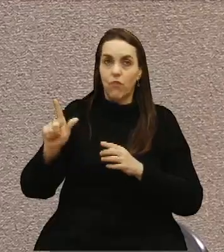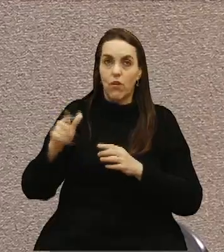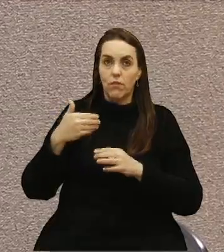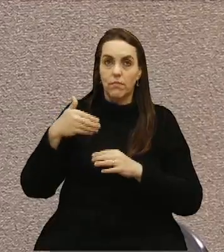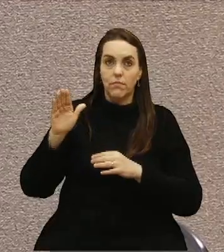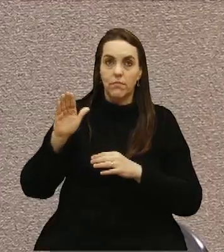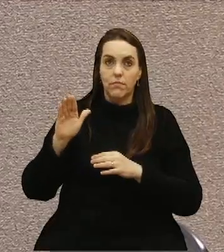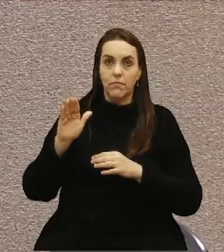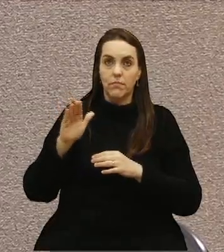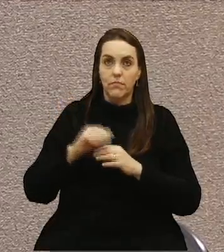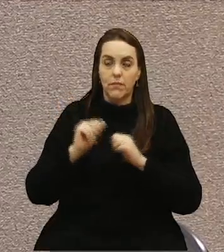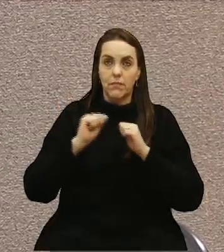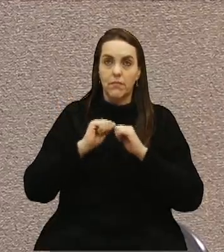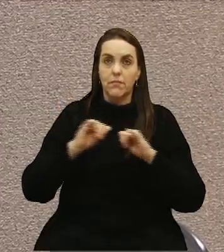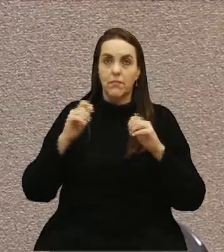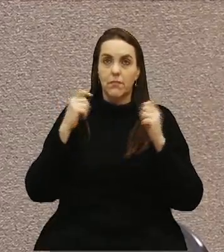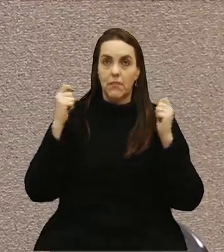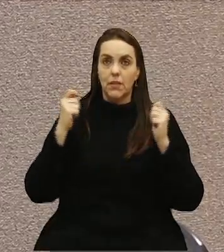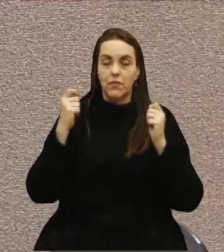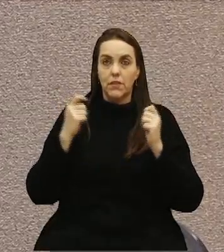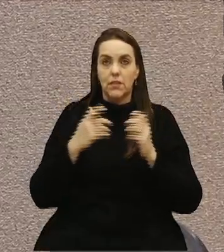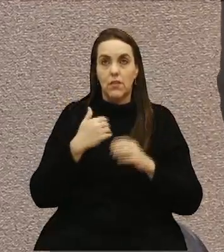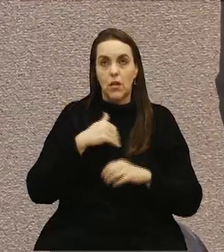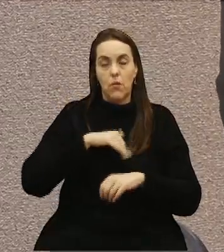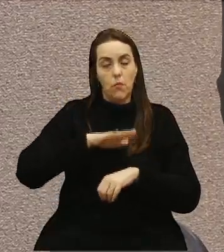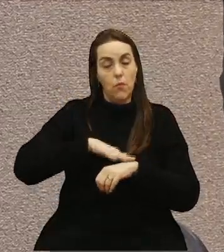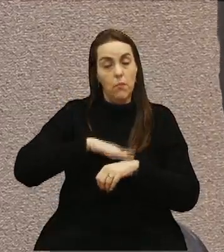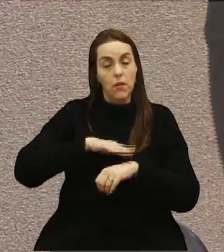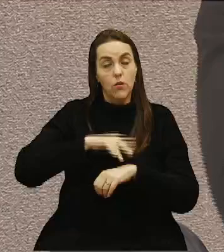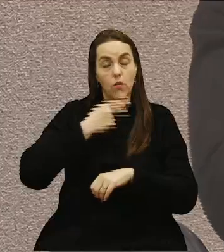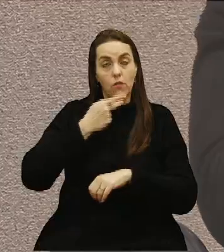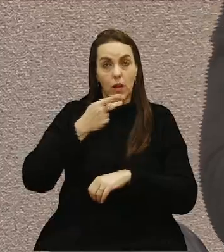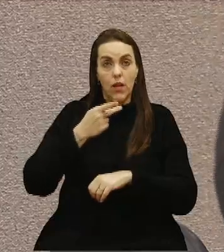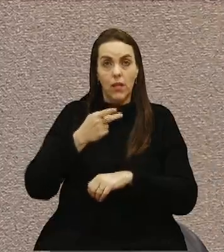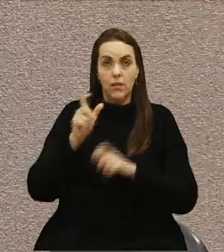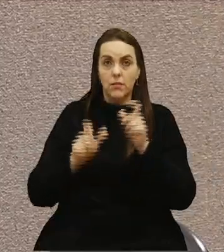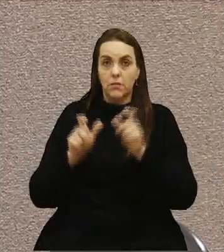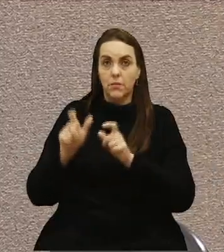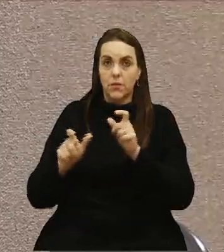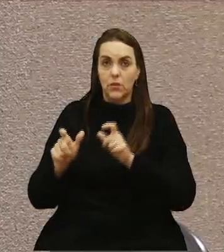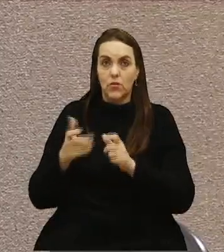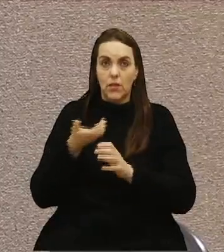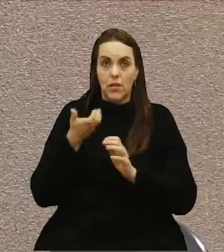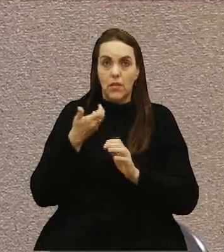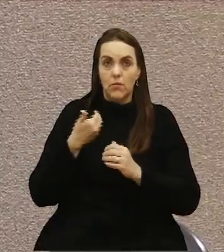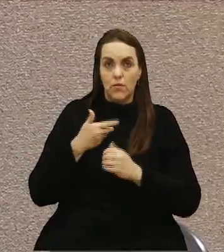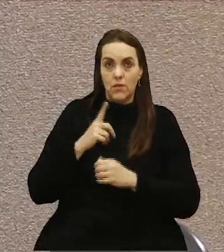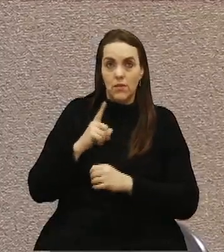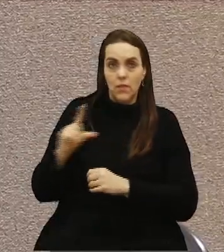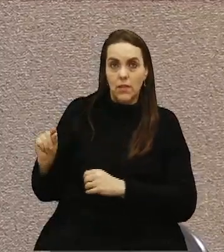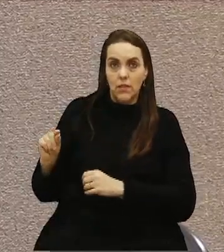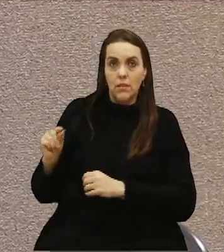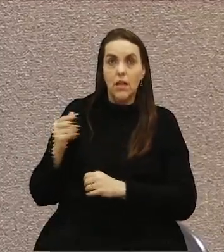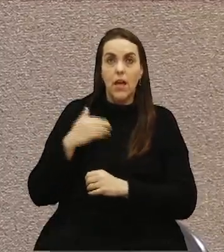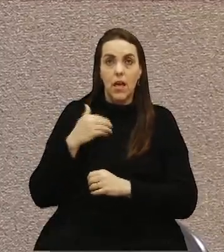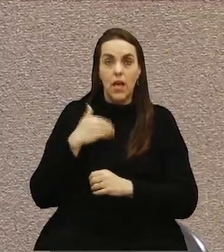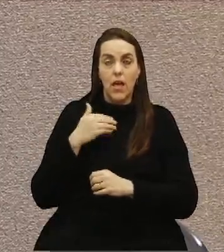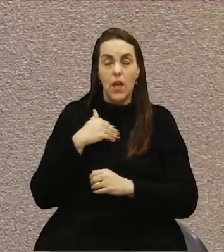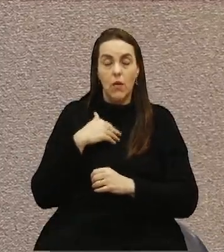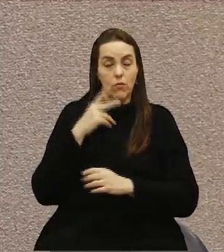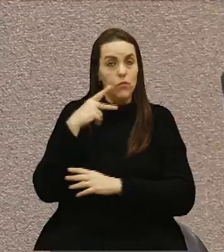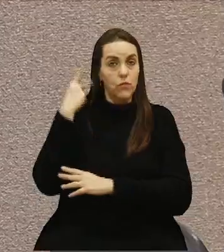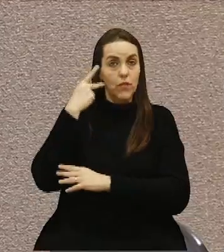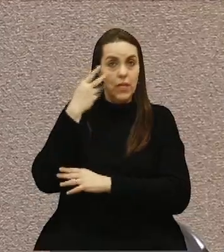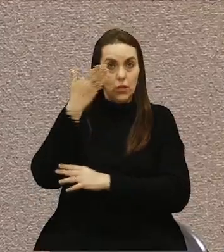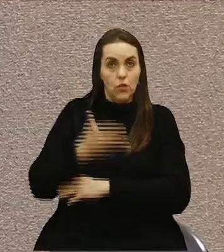manifestação. E naquele momento, eu disse para aqueles senhores que quisessem que eu saísse: eu sou parlamentar de Caxias do Sul, eu